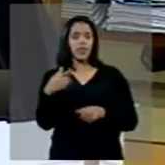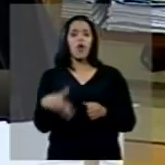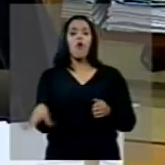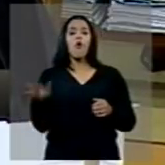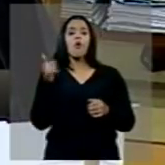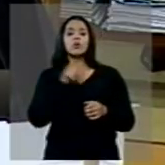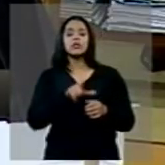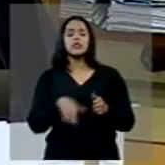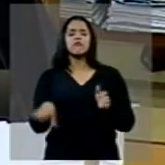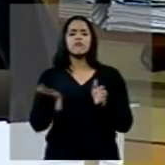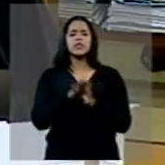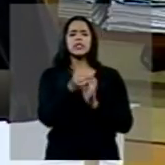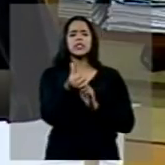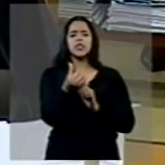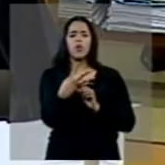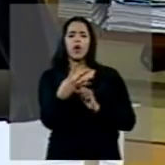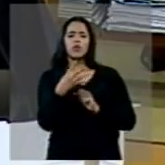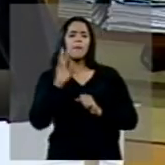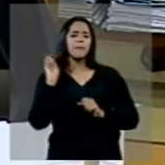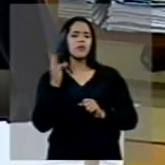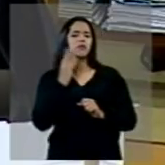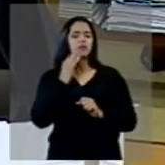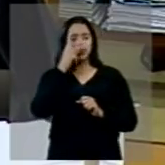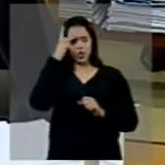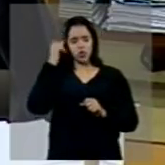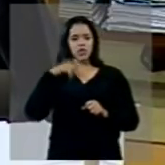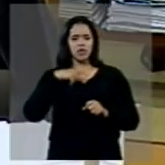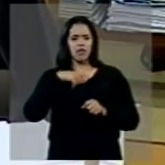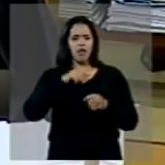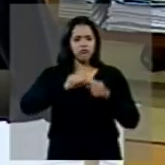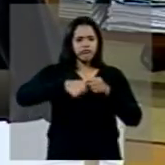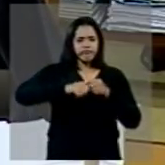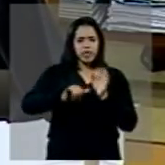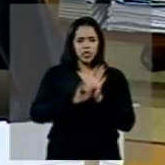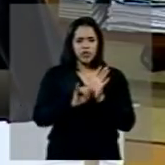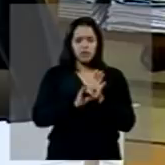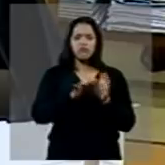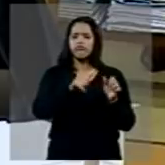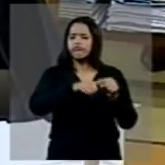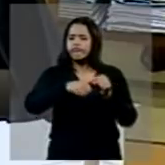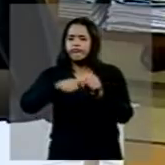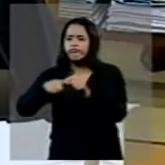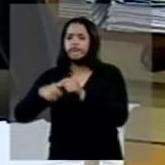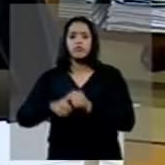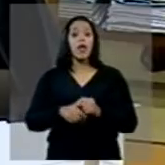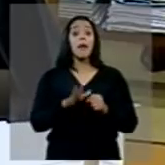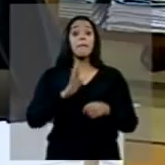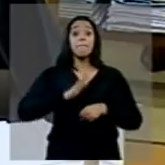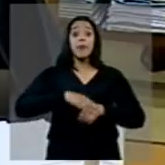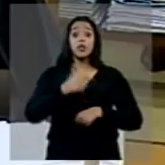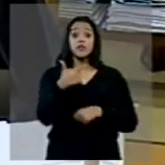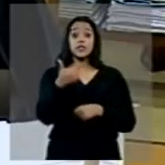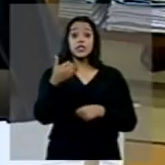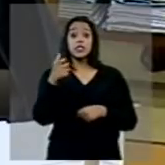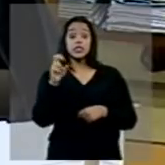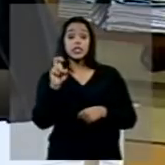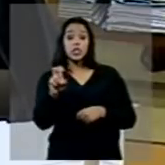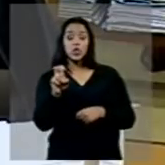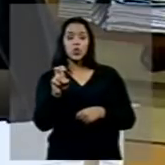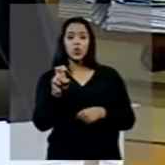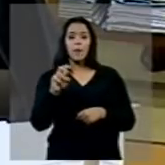de 64 milhões de eleitores com dados biométricos coletados, identificaram-se mais de 25 mil